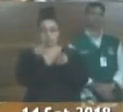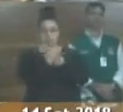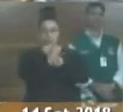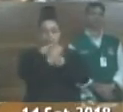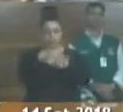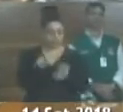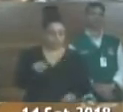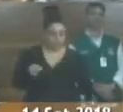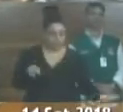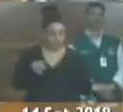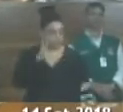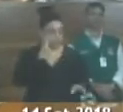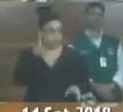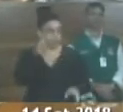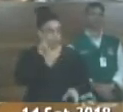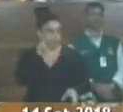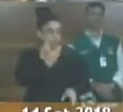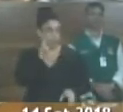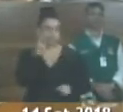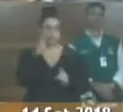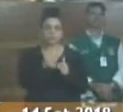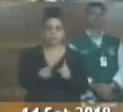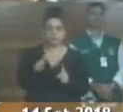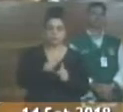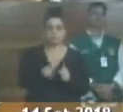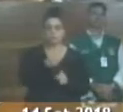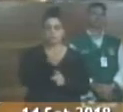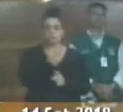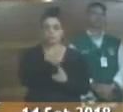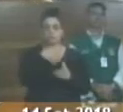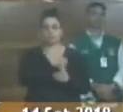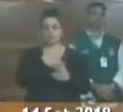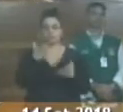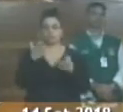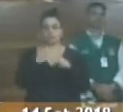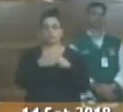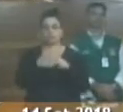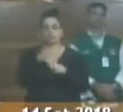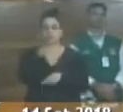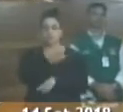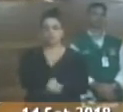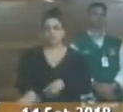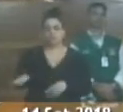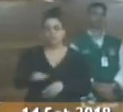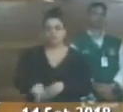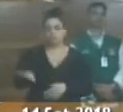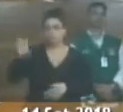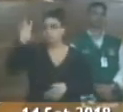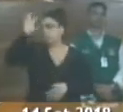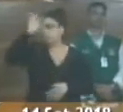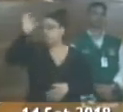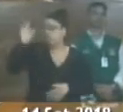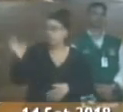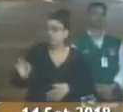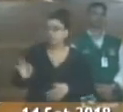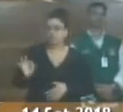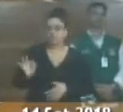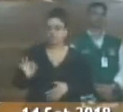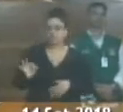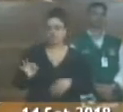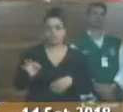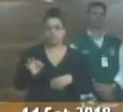problemas que nós passamos todos os dias e, para elas, é mais intenso, porque elas são crianças, elas não entendem a raiz